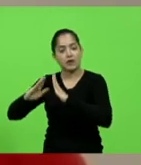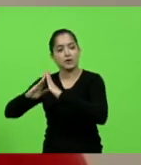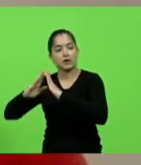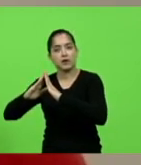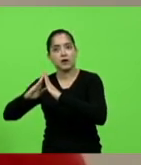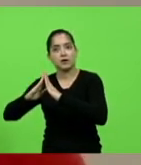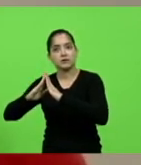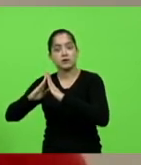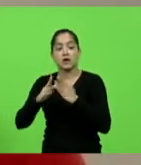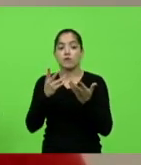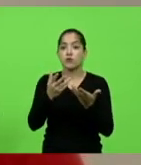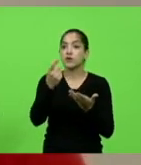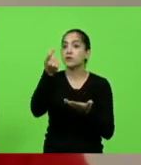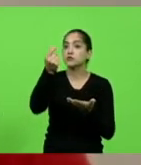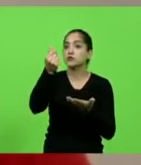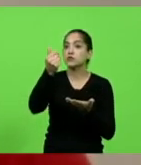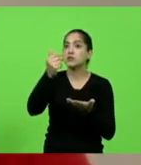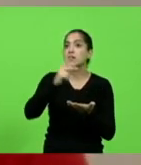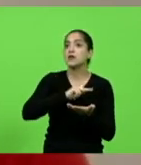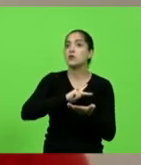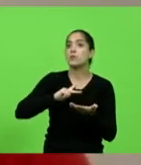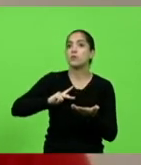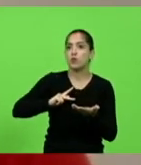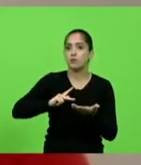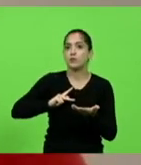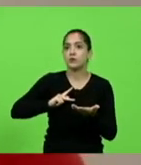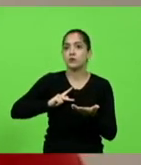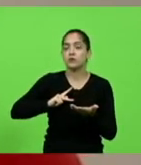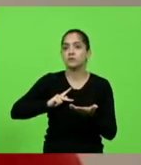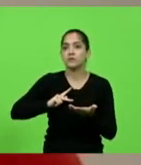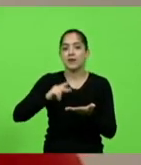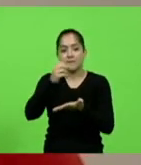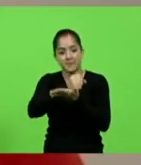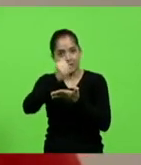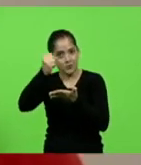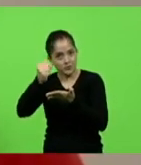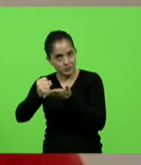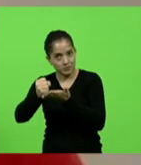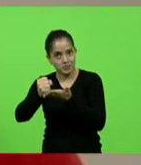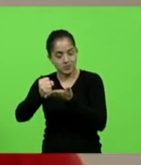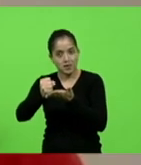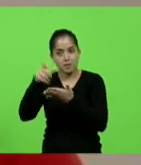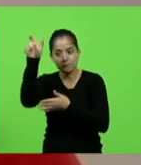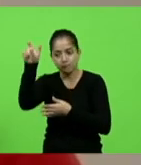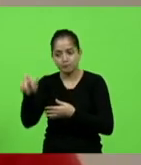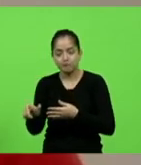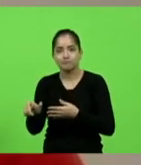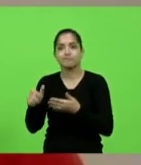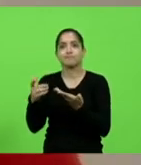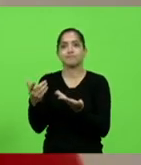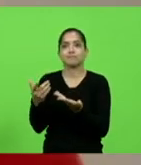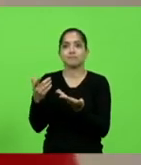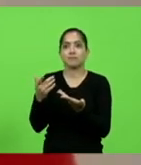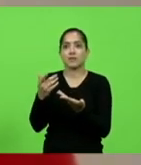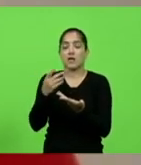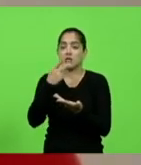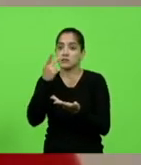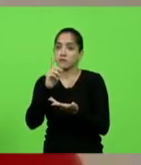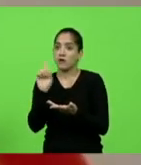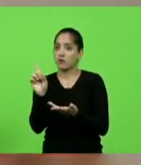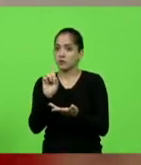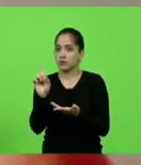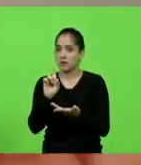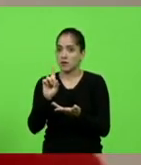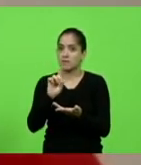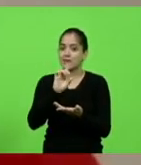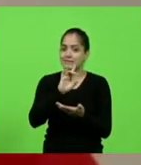público para contratar tutores privados nesse processo. Eles balançam a cabeça e dizem que não. Mas cada